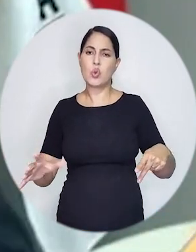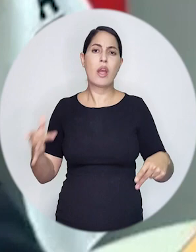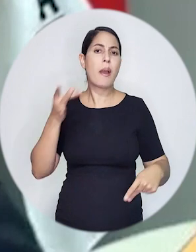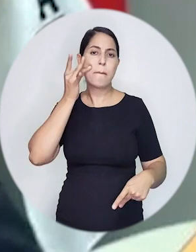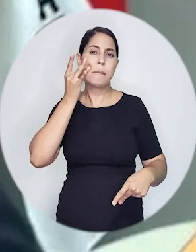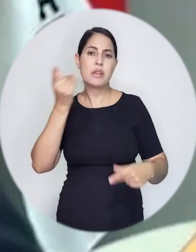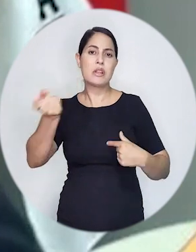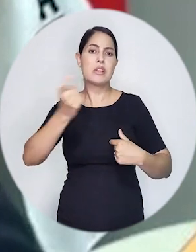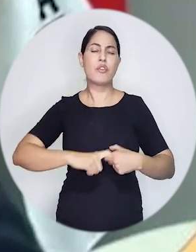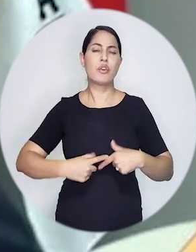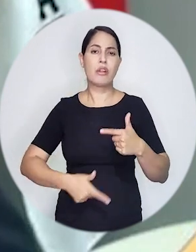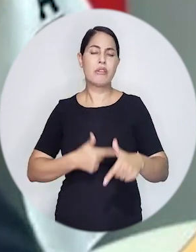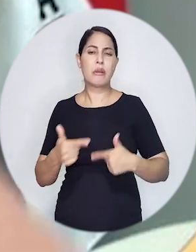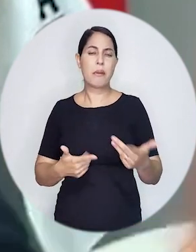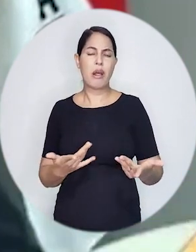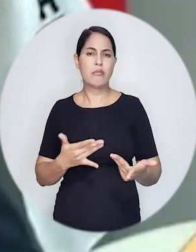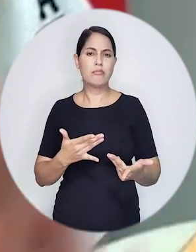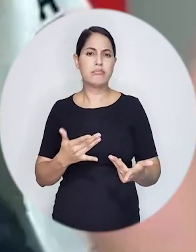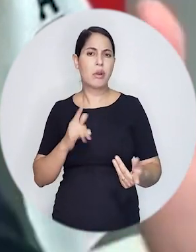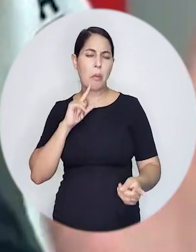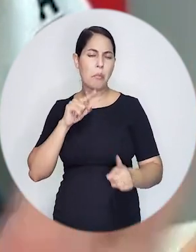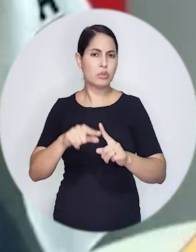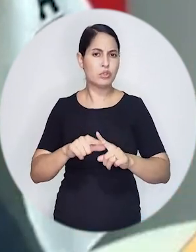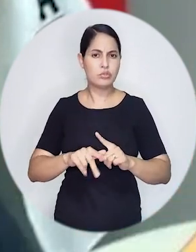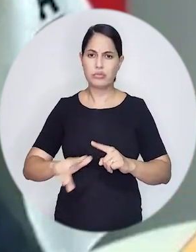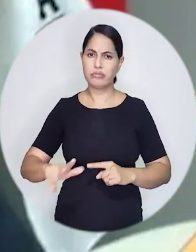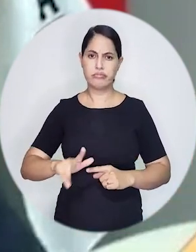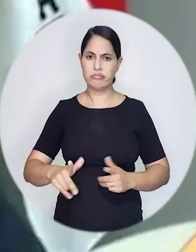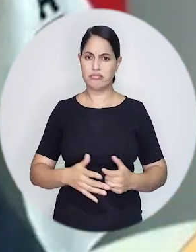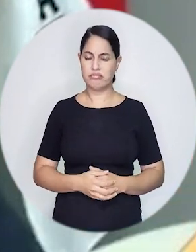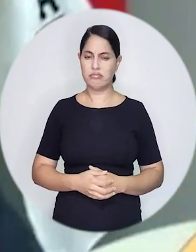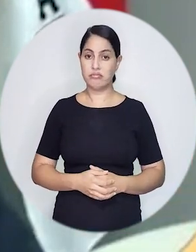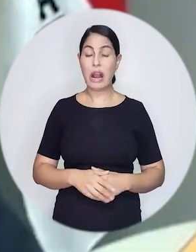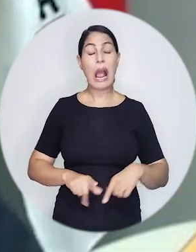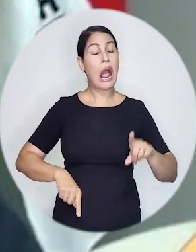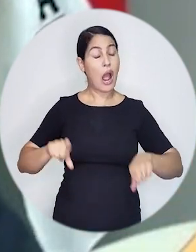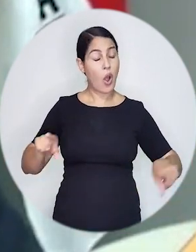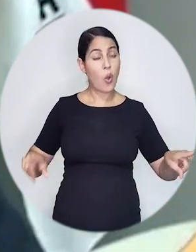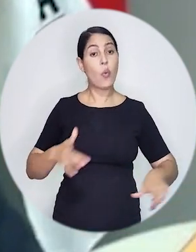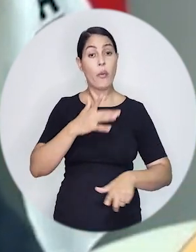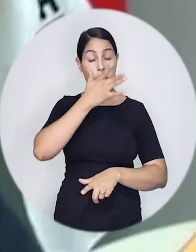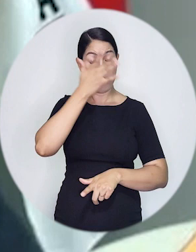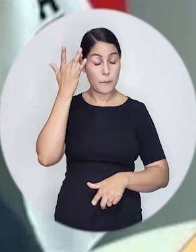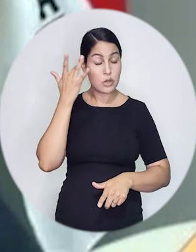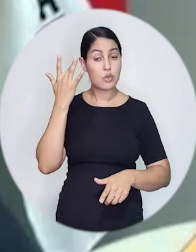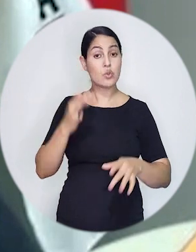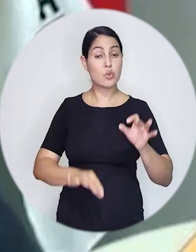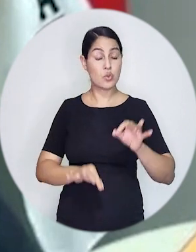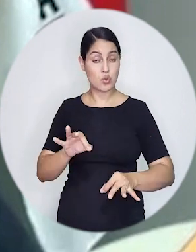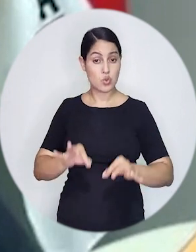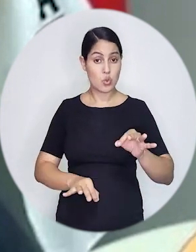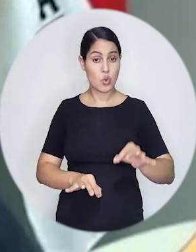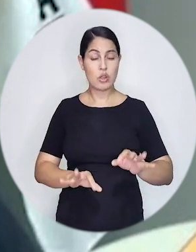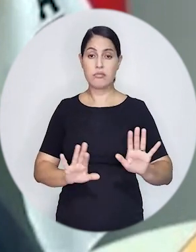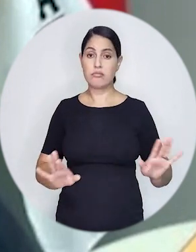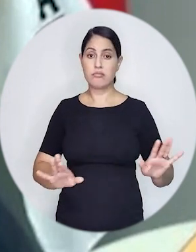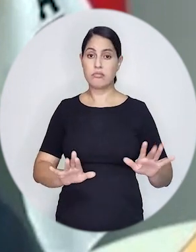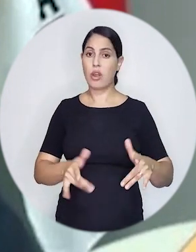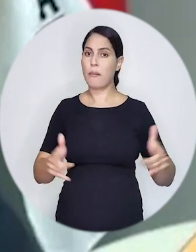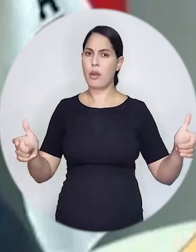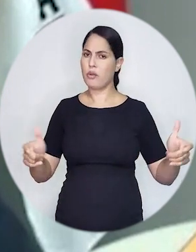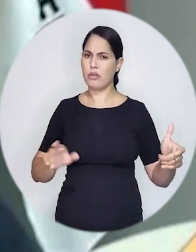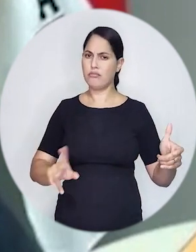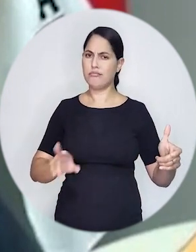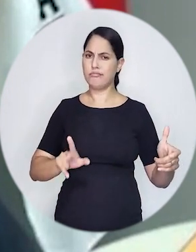sociedade onde ele oficia e exerça normalmente a sua profissão. E se houver alguma resistência, alguns juízes,